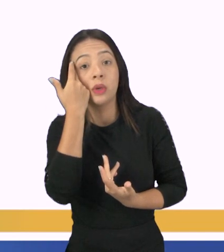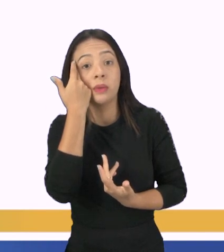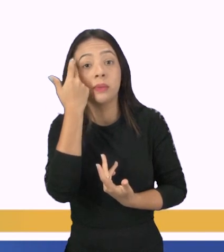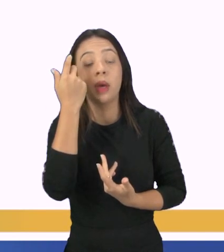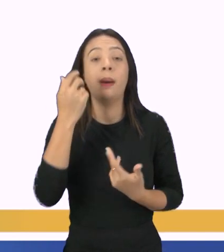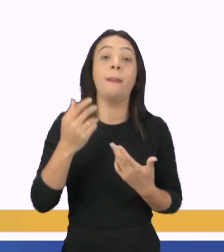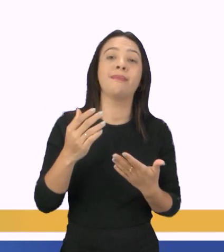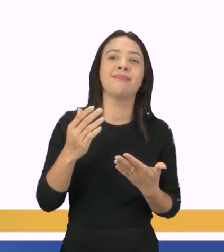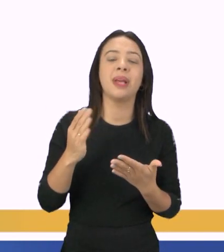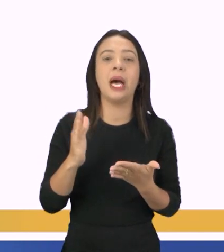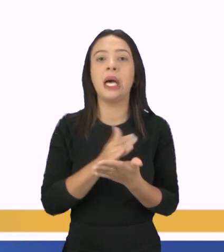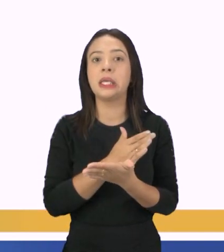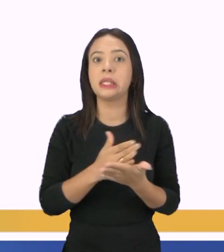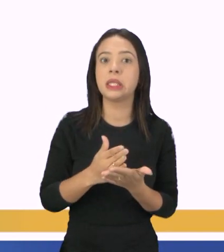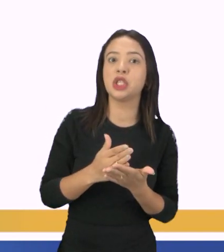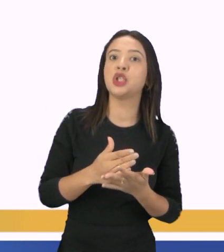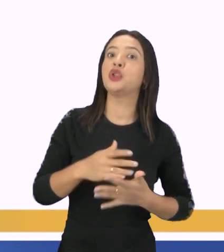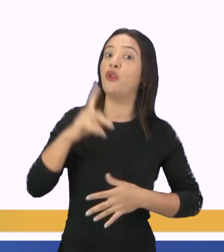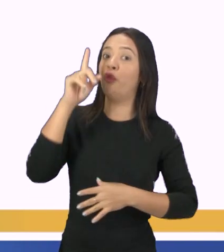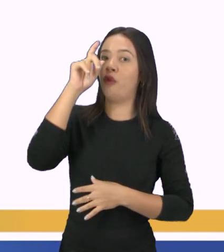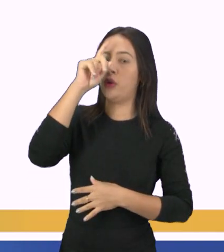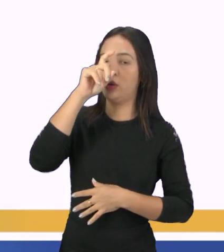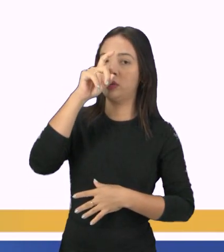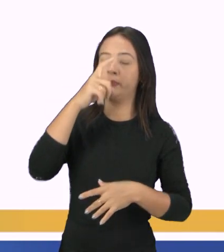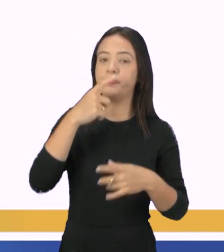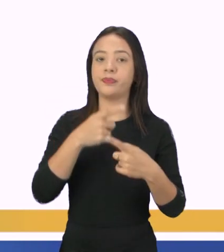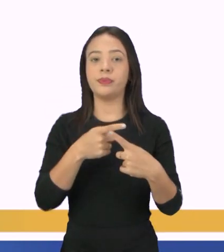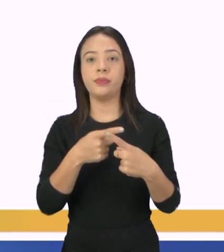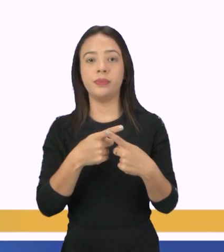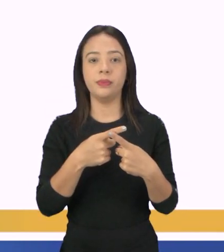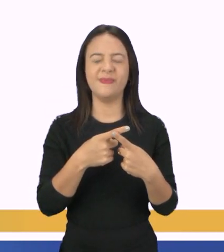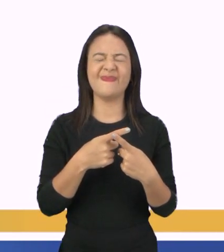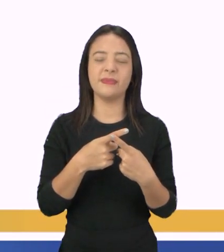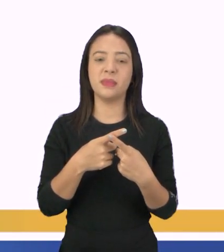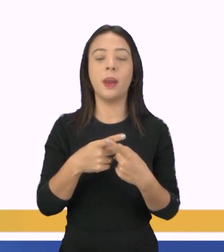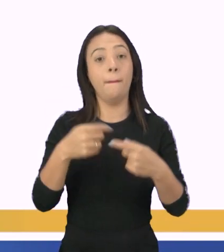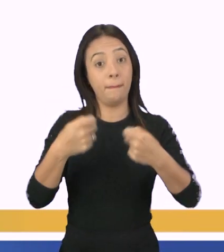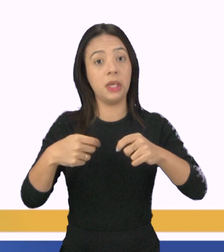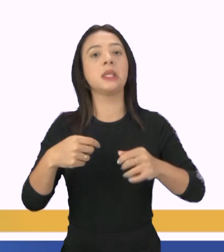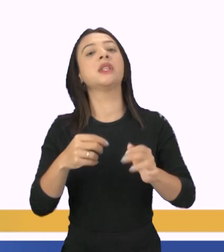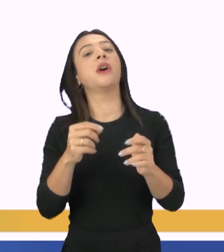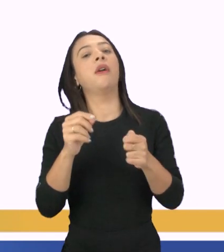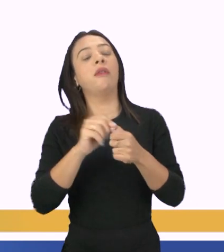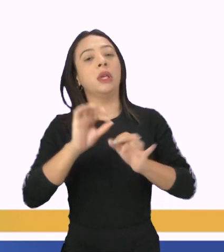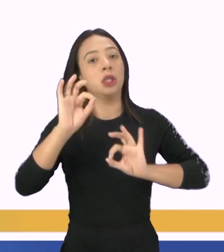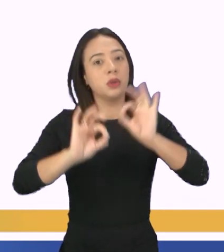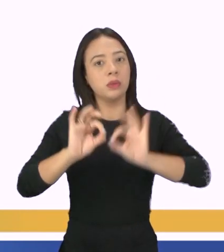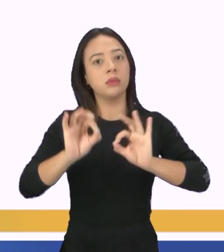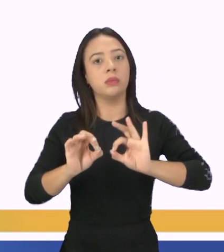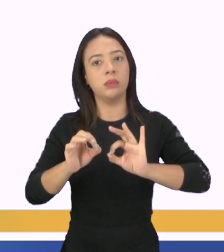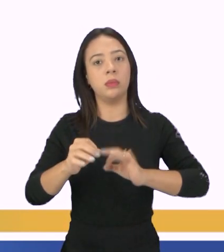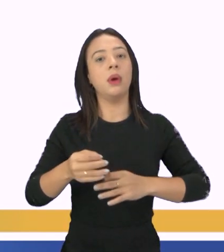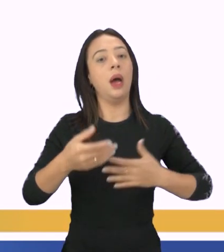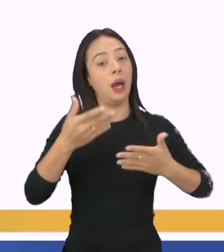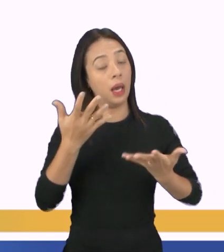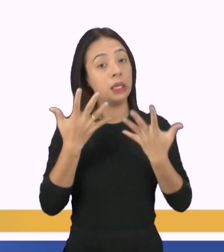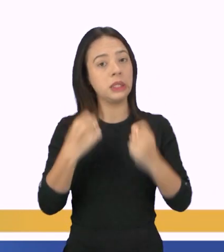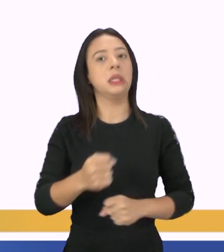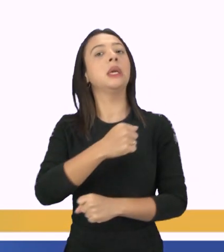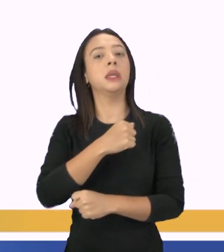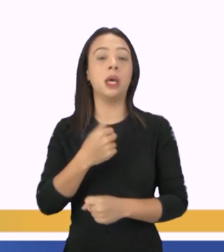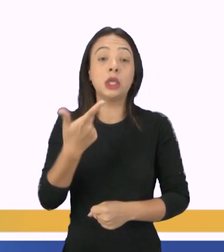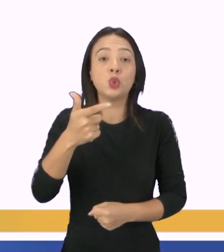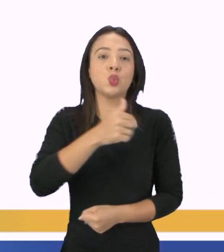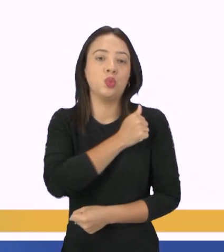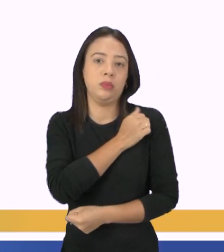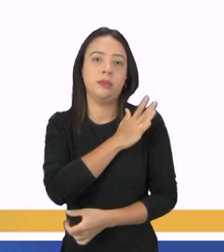em xeque, e de uma forma que as autoridades não podem fazer vista grossa, tá? Então vamos lá, a gente vai analisar esse